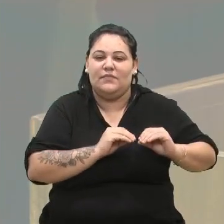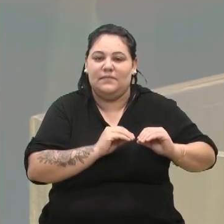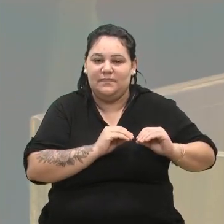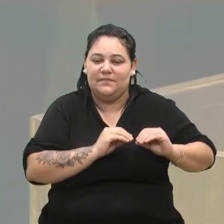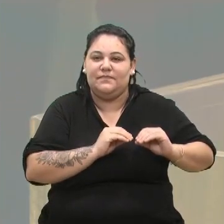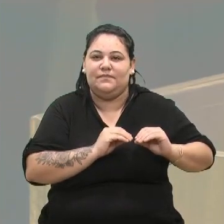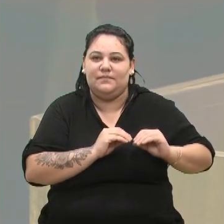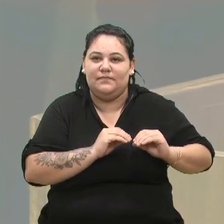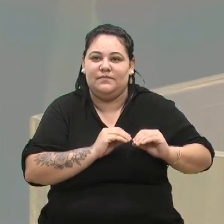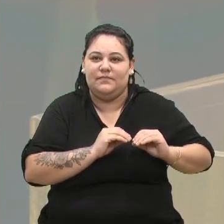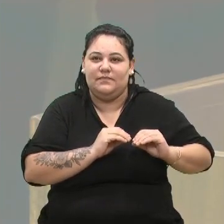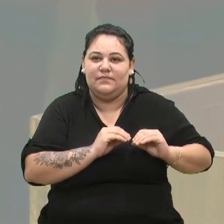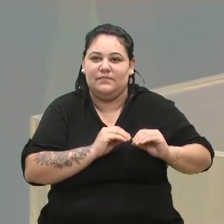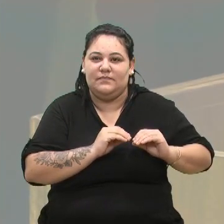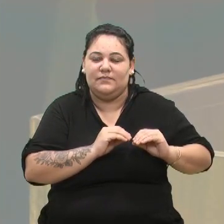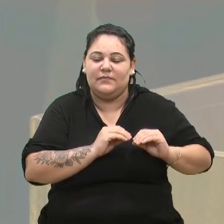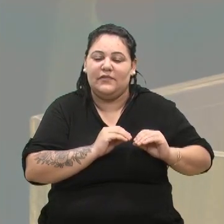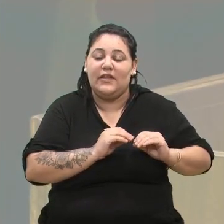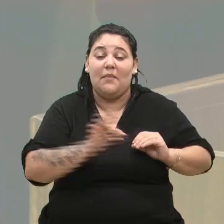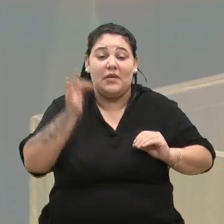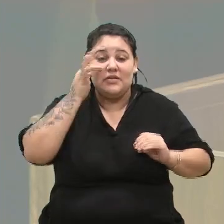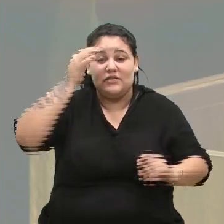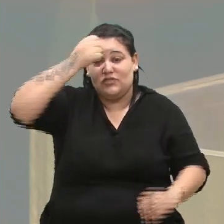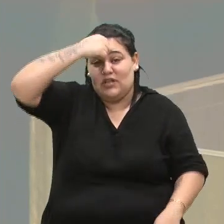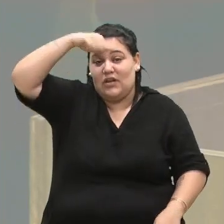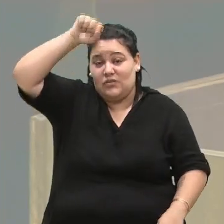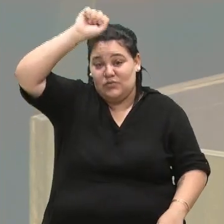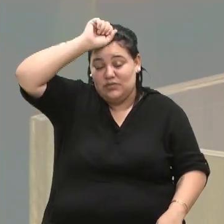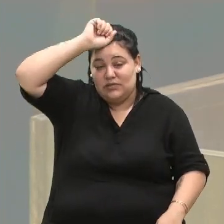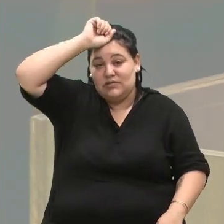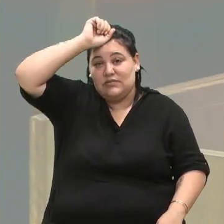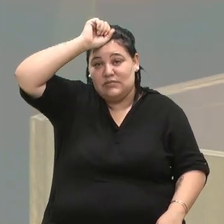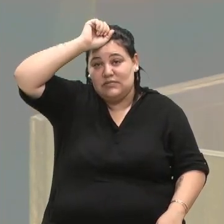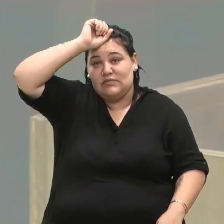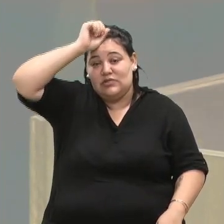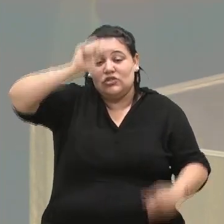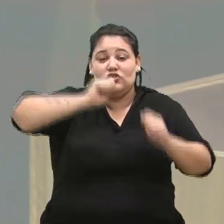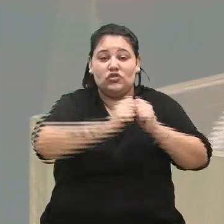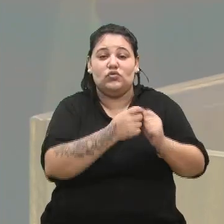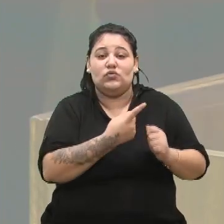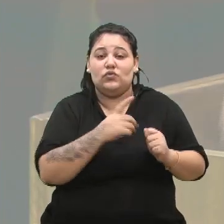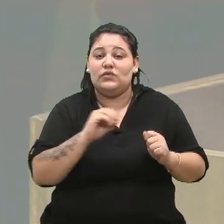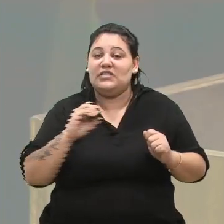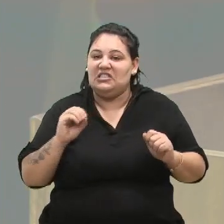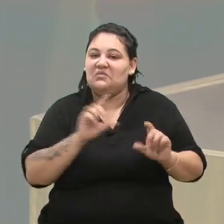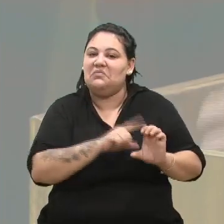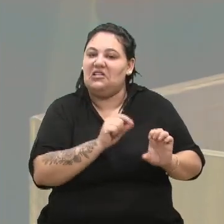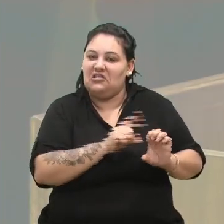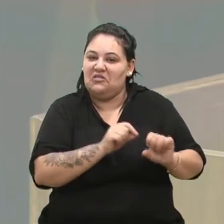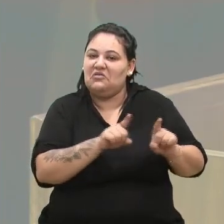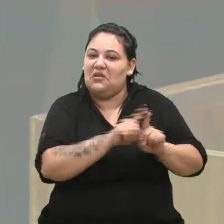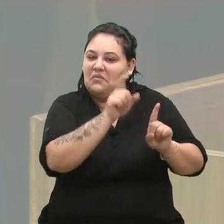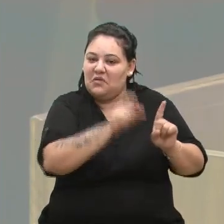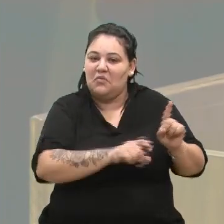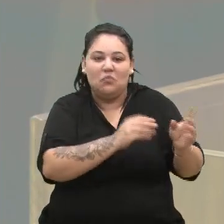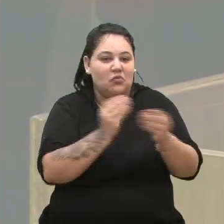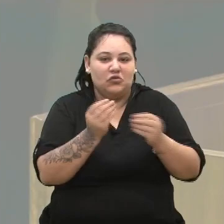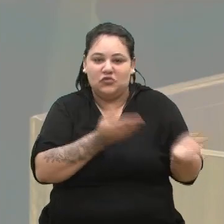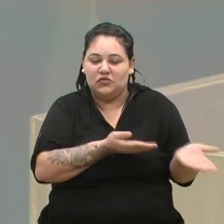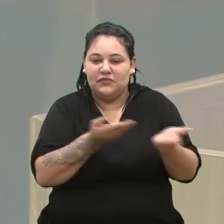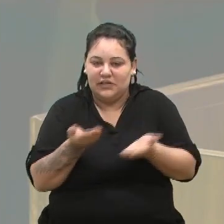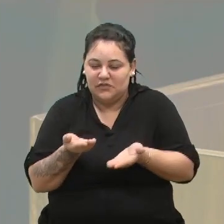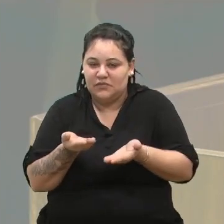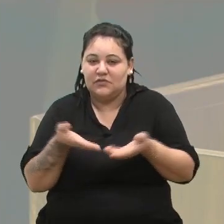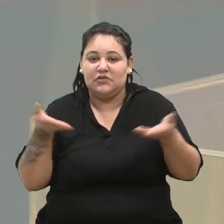lá na Universidade de Caxias do Sul com mais de 100 empresários, muitos convidados, que hoje vai